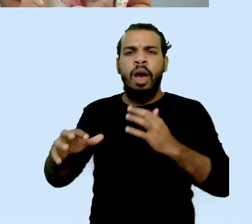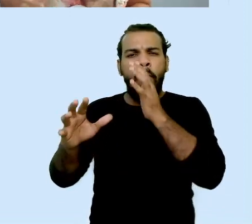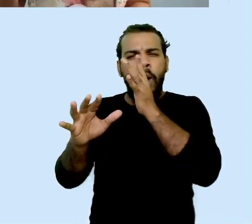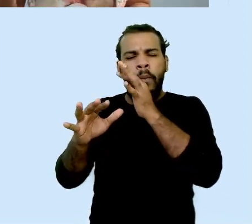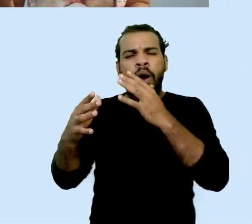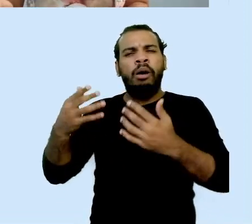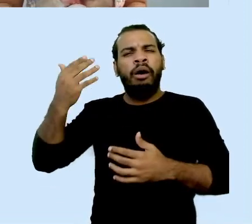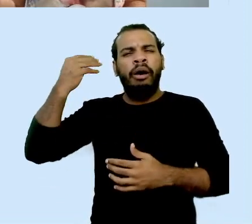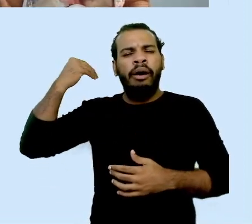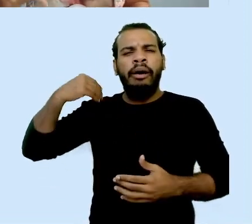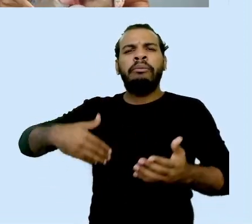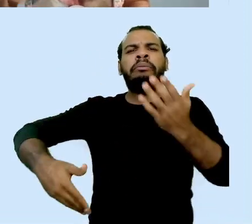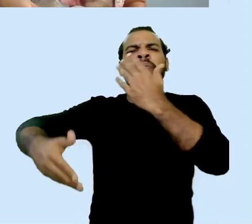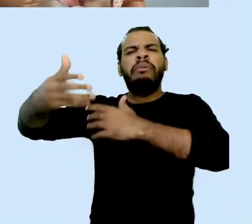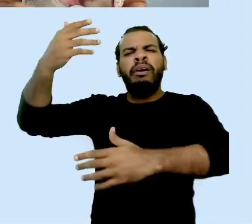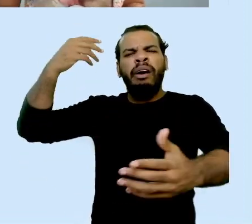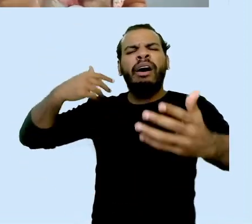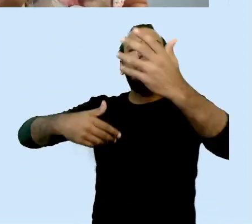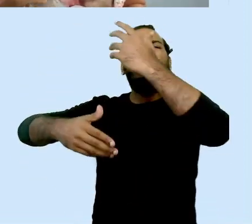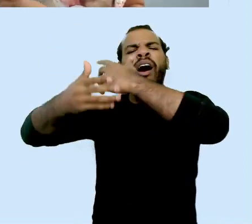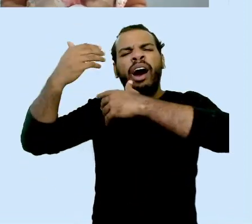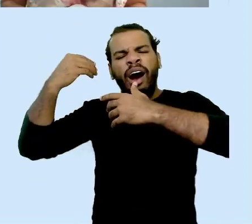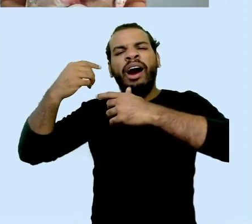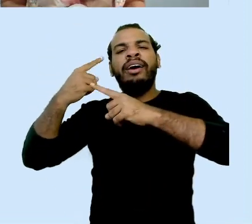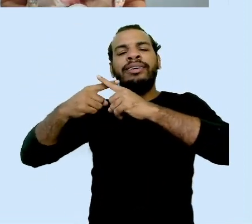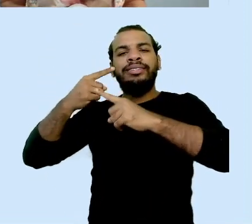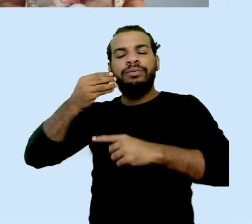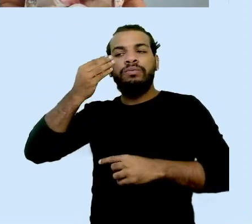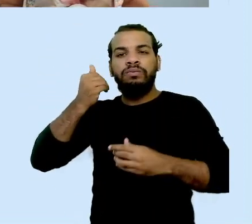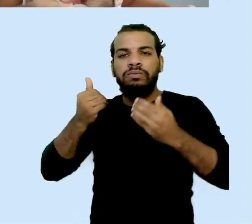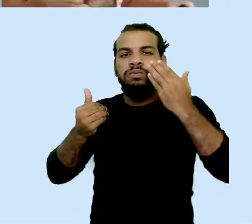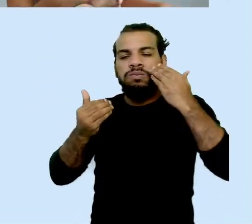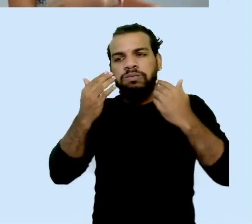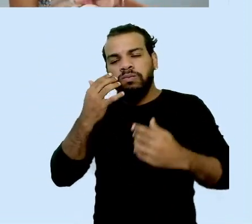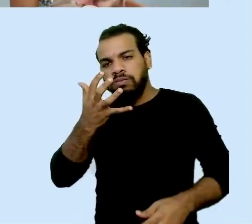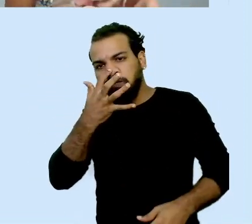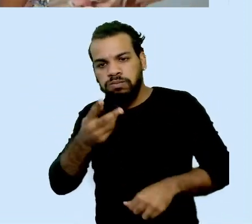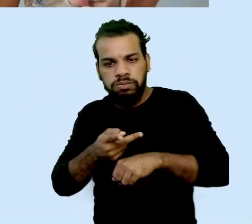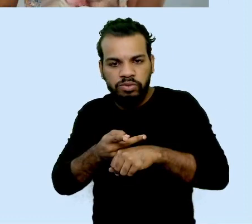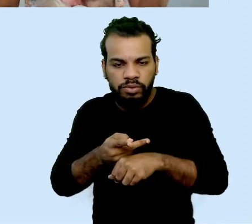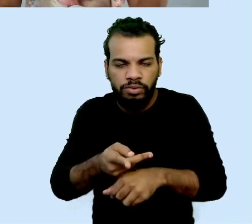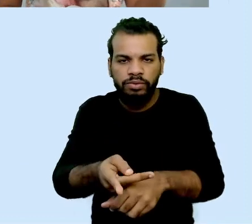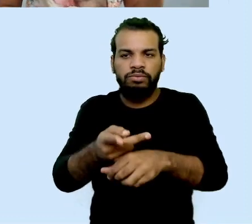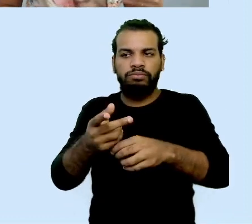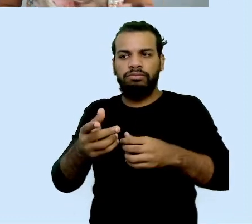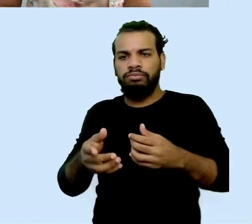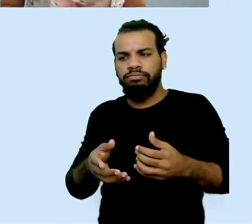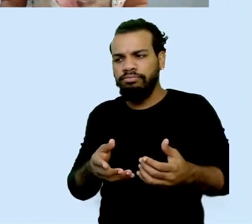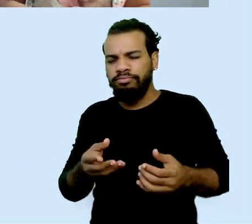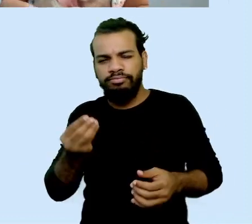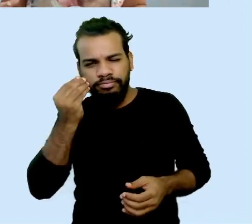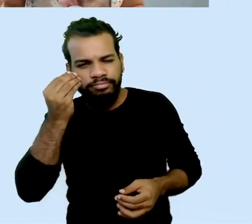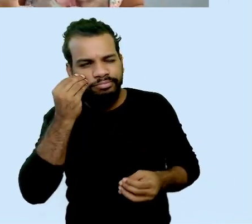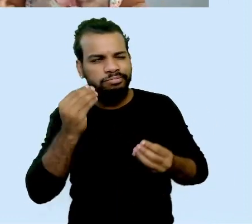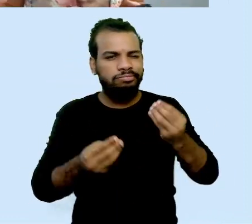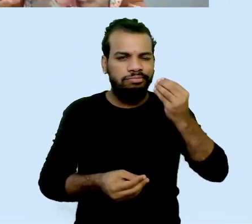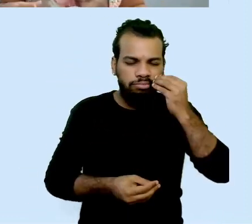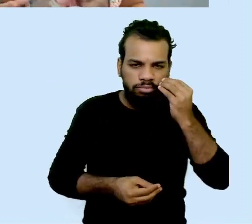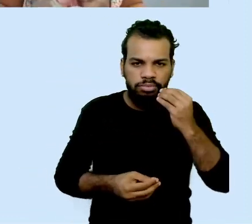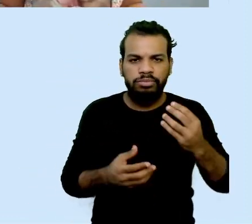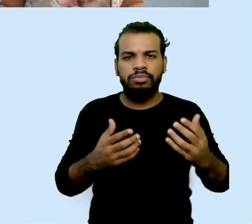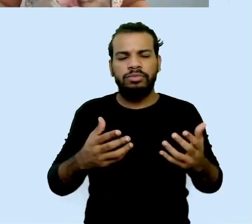rudimentares, principalmente por conta desse caráter exploratório que o homem tinha, de ver, de tentar reproduzir, e a partir